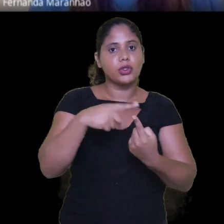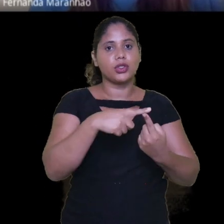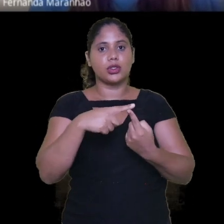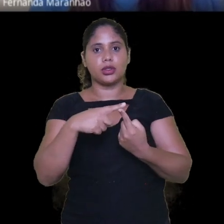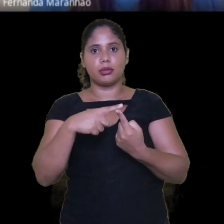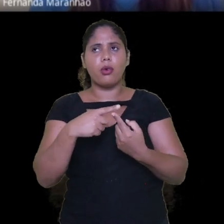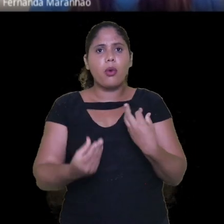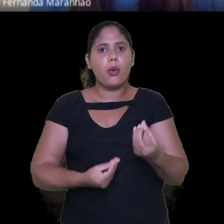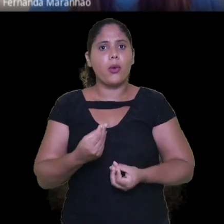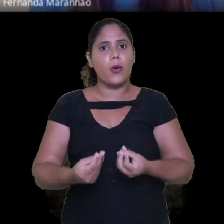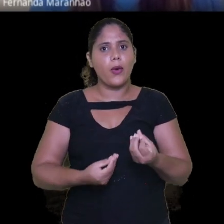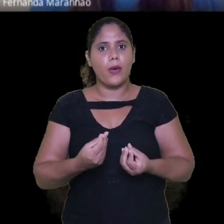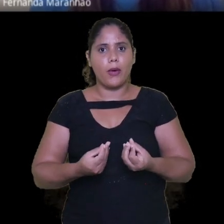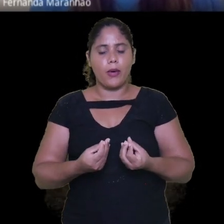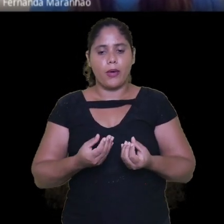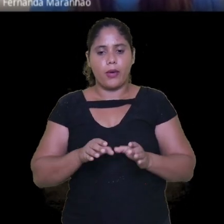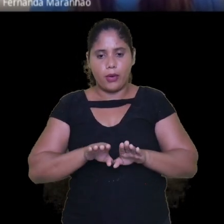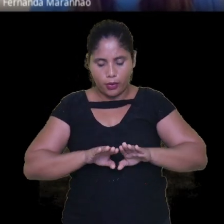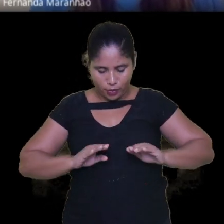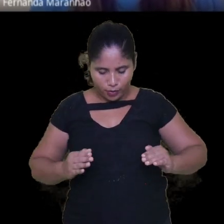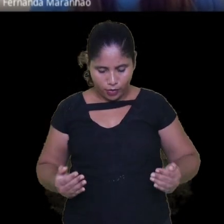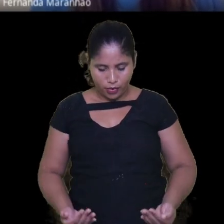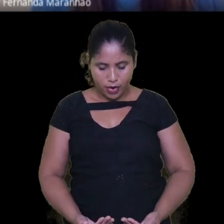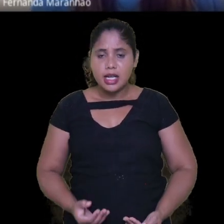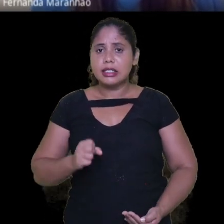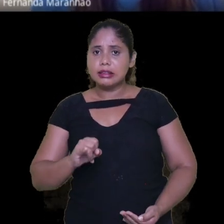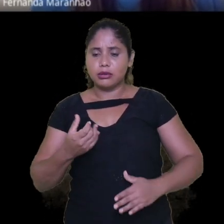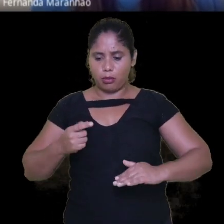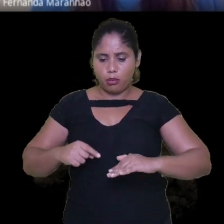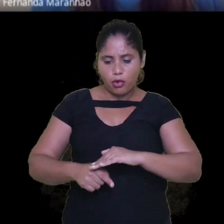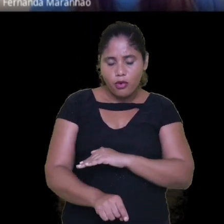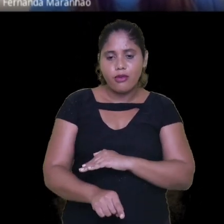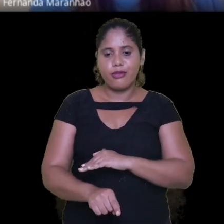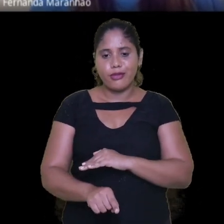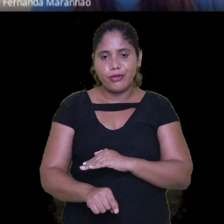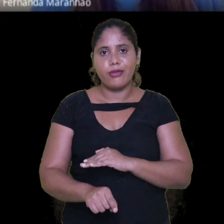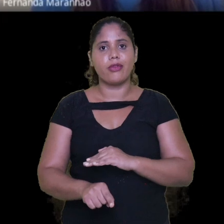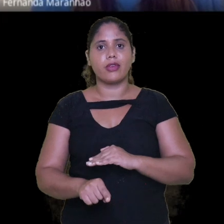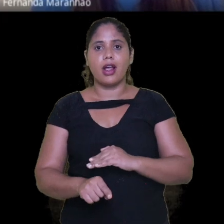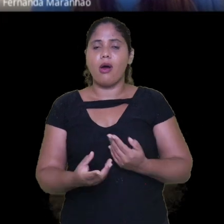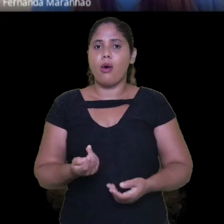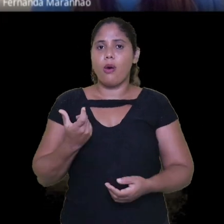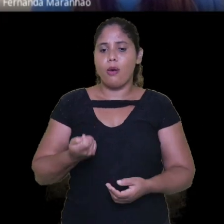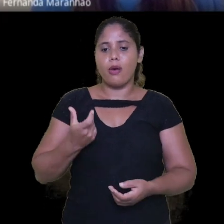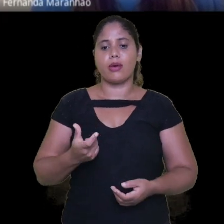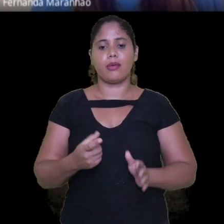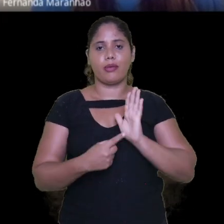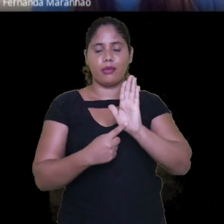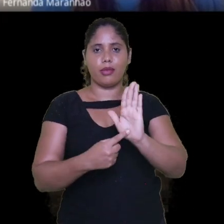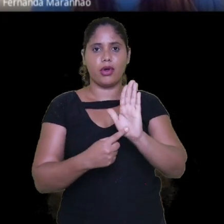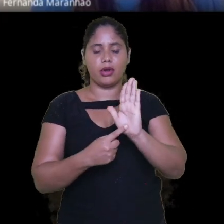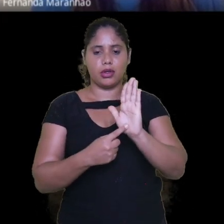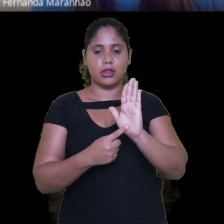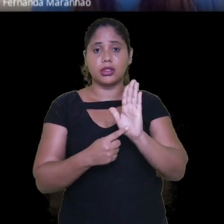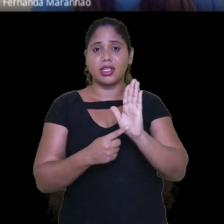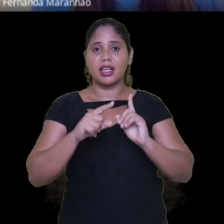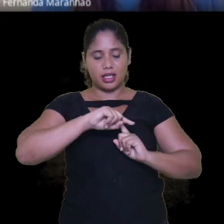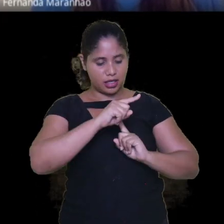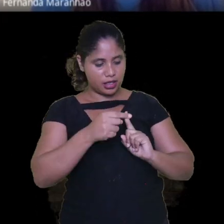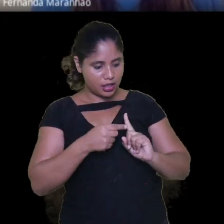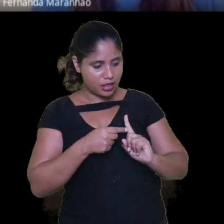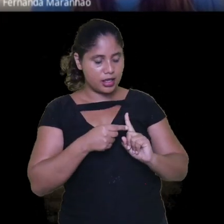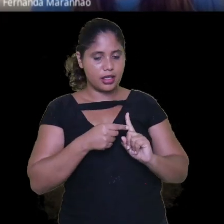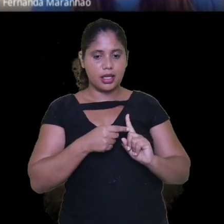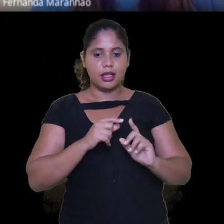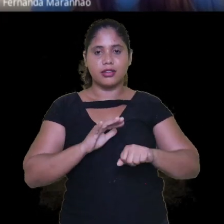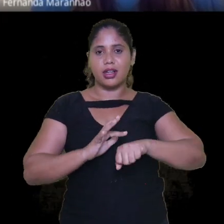A mais preocupante, mais comum, é a pré-eclâmpsia, e o quadro à direita descreve como dar o diagnóstico da pré-eclâmpsia, então, com